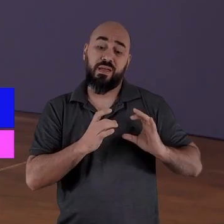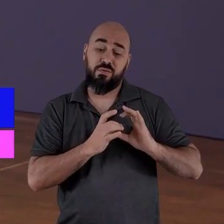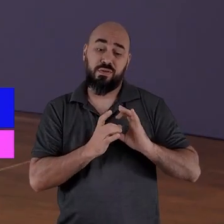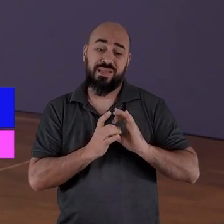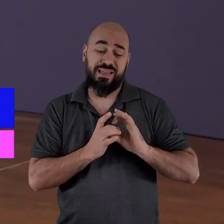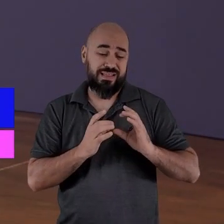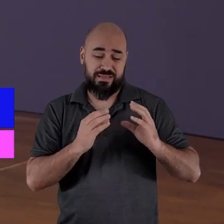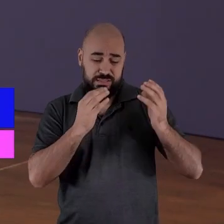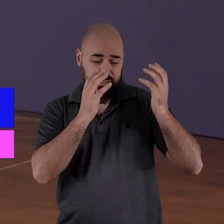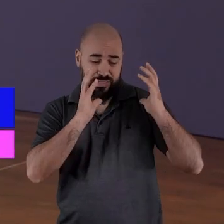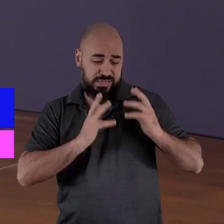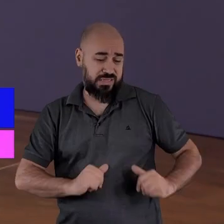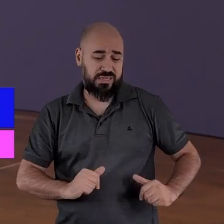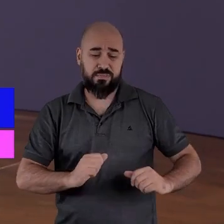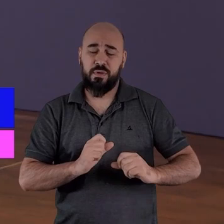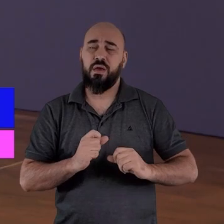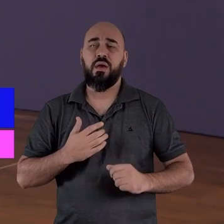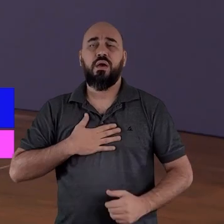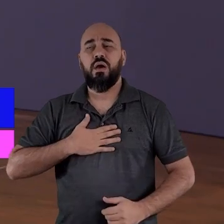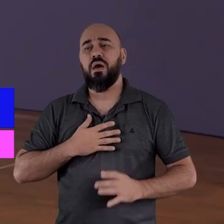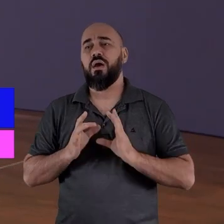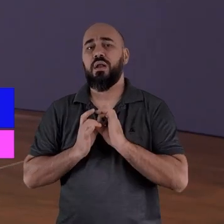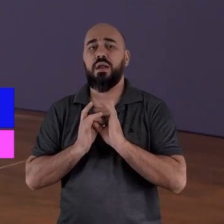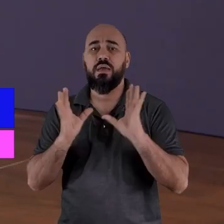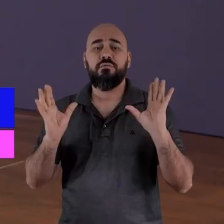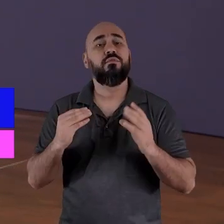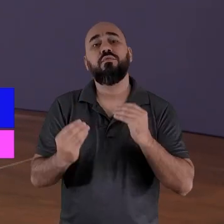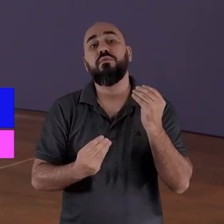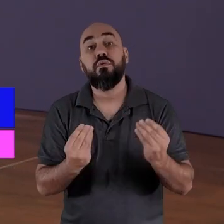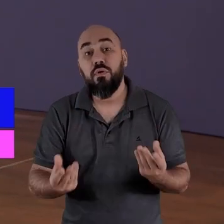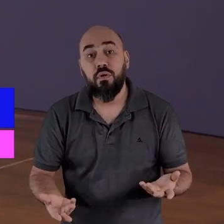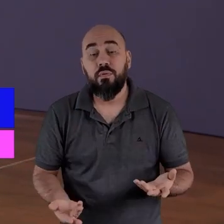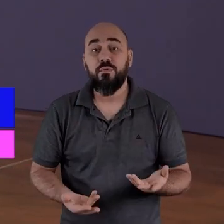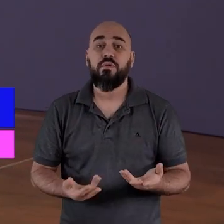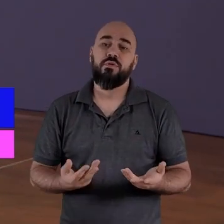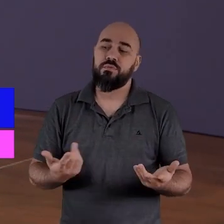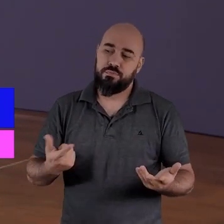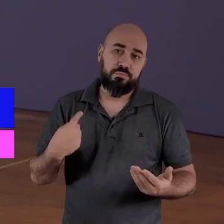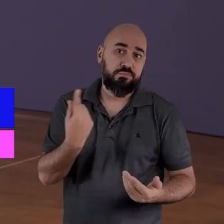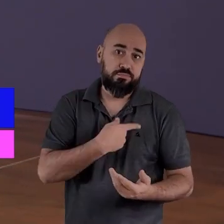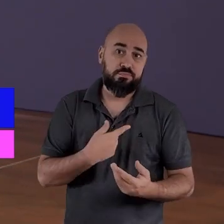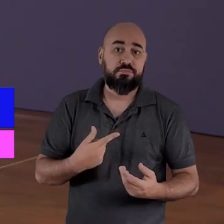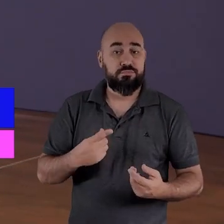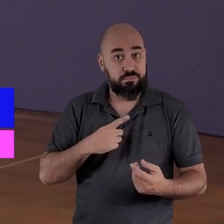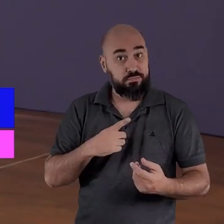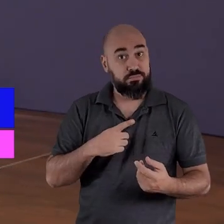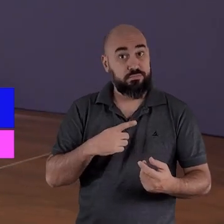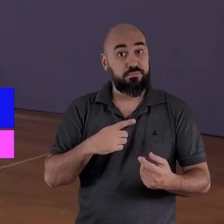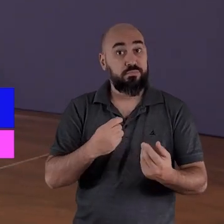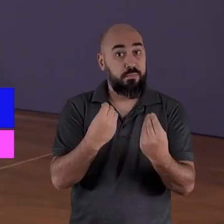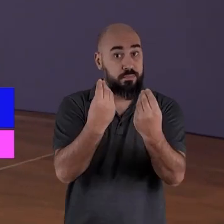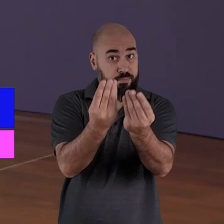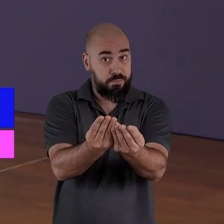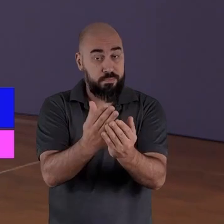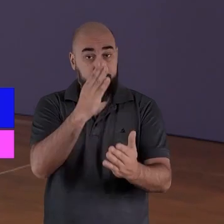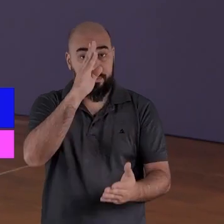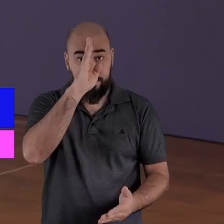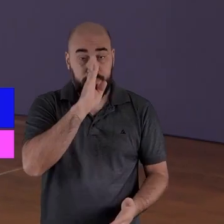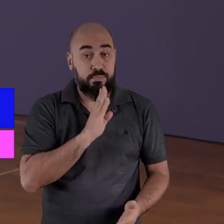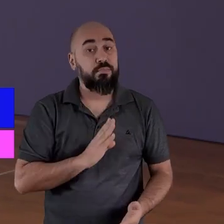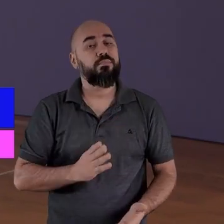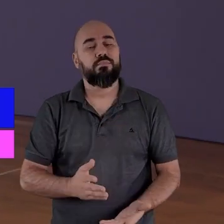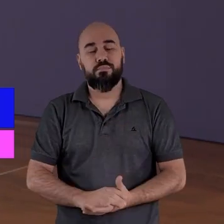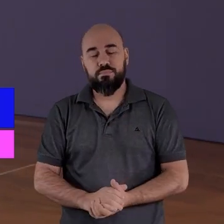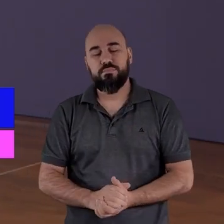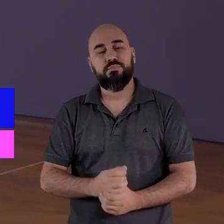são temas que você vai encontrar aqui nesta revista. E nós oferecemos esse material completamente gratuito. Você não